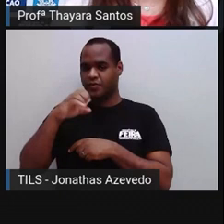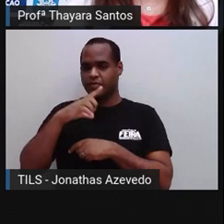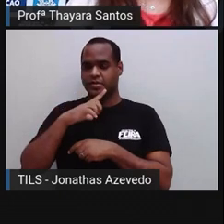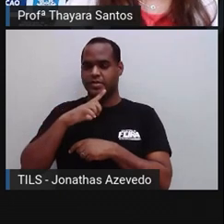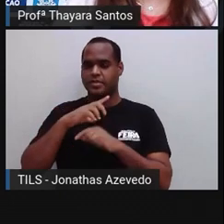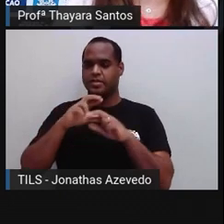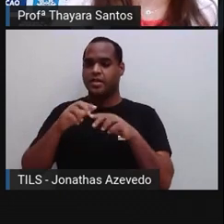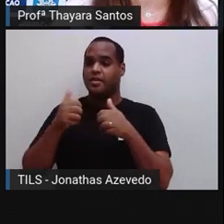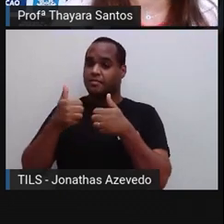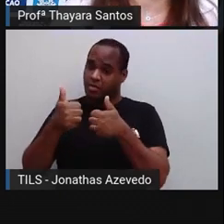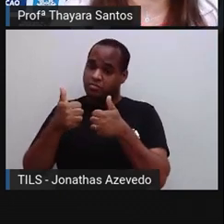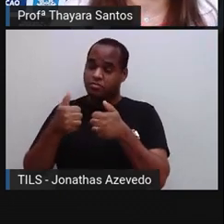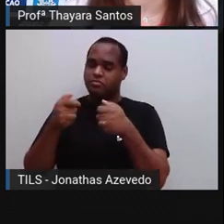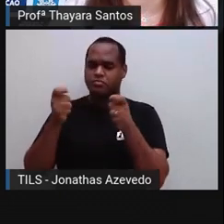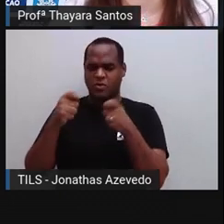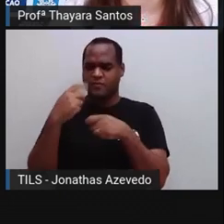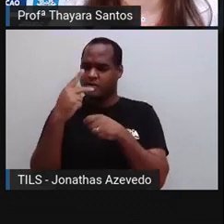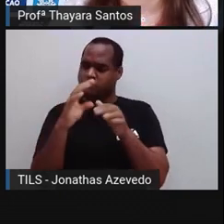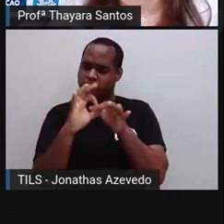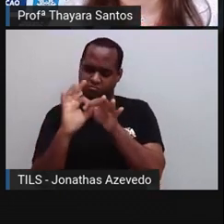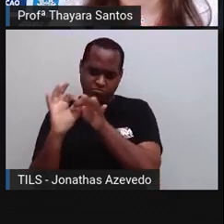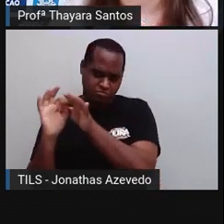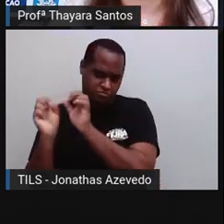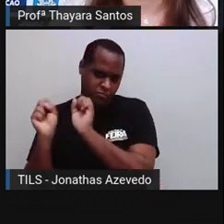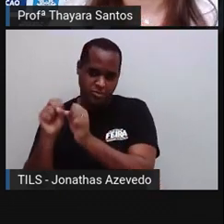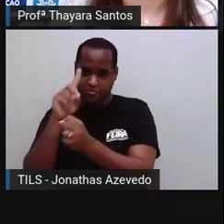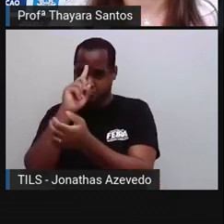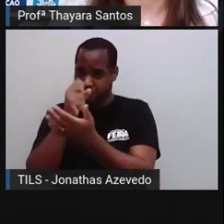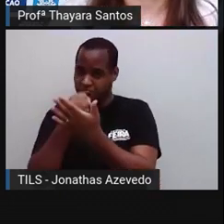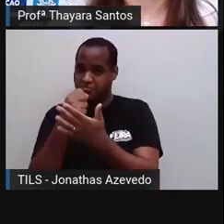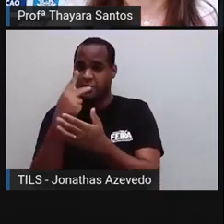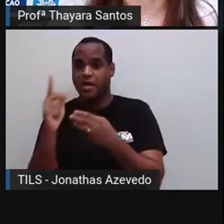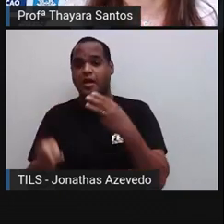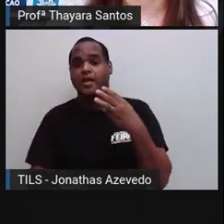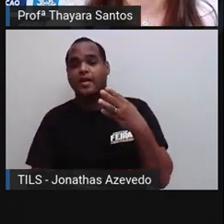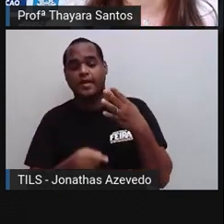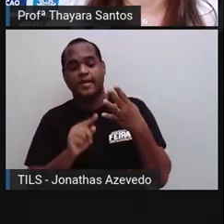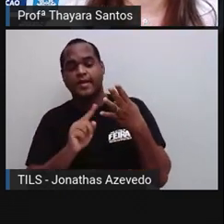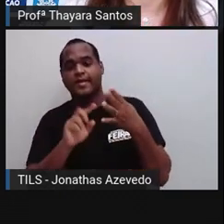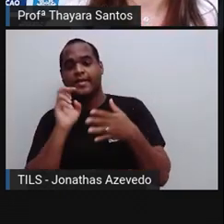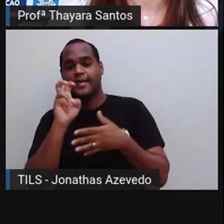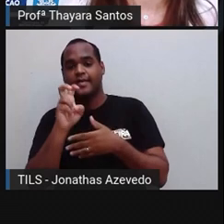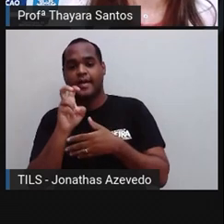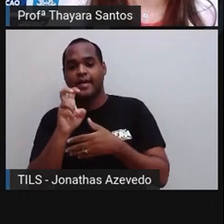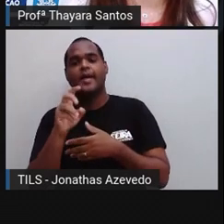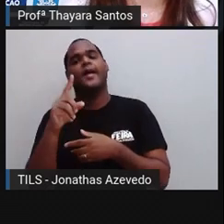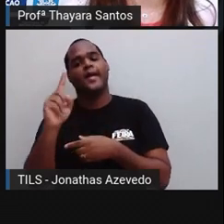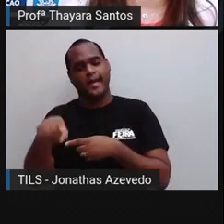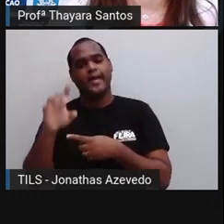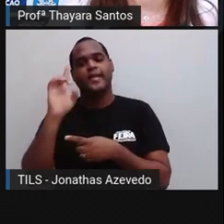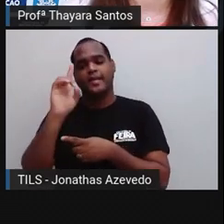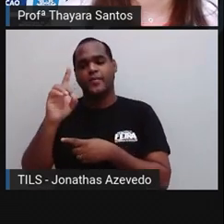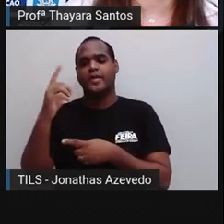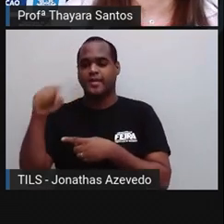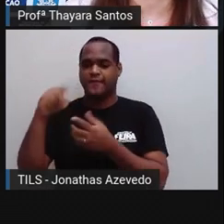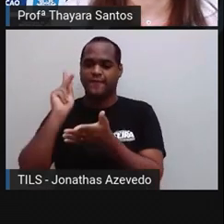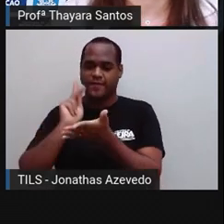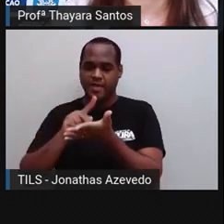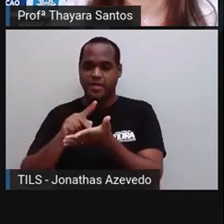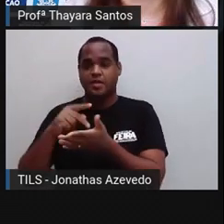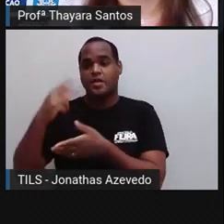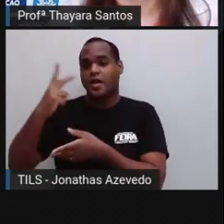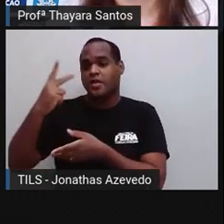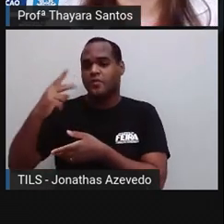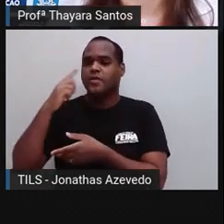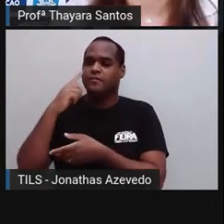drogas lícitas, né, que podem ser comercializadas livremente. E a quinta era a letra D, as duas afirmações